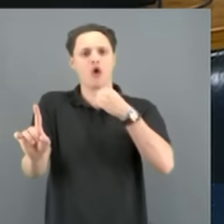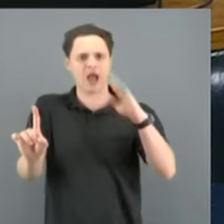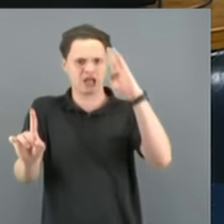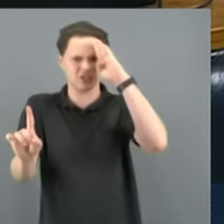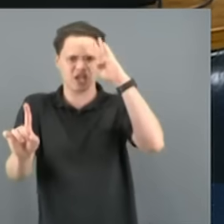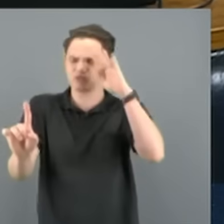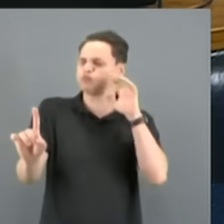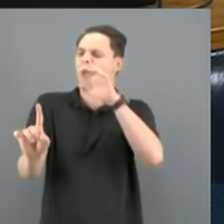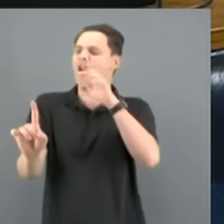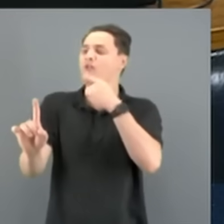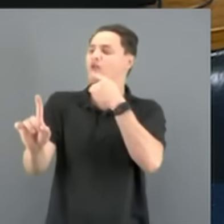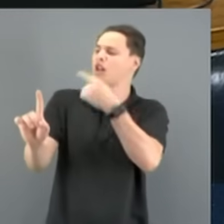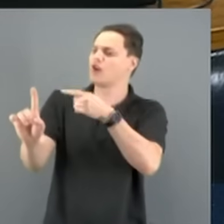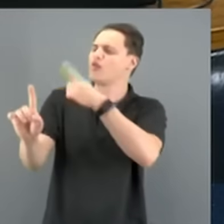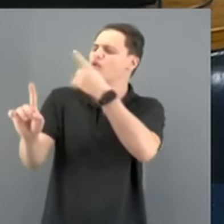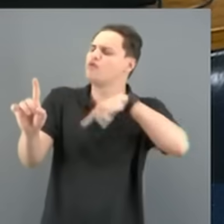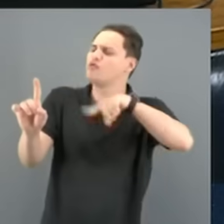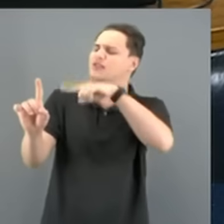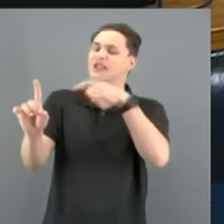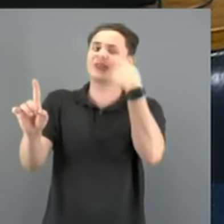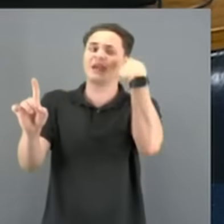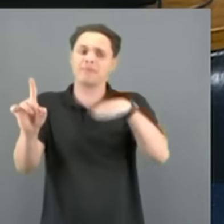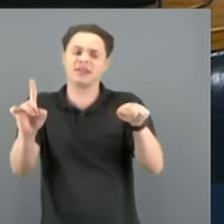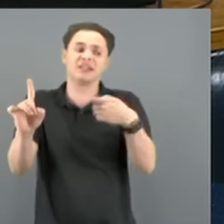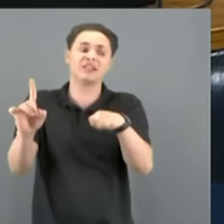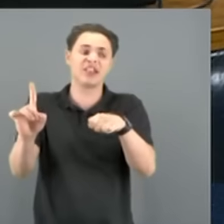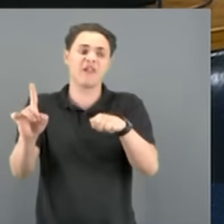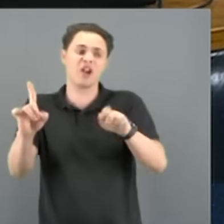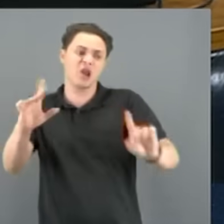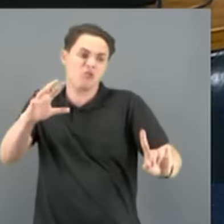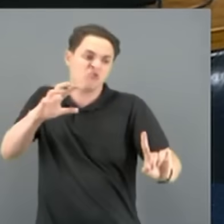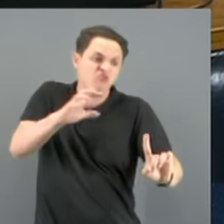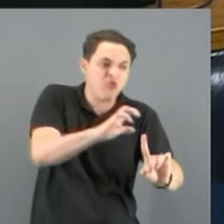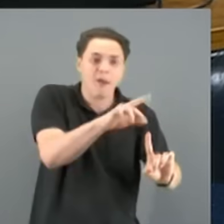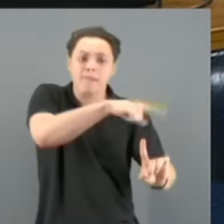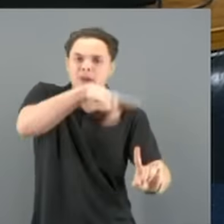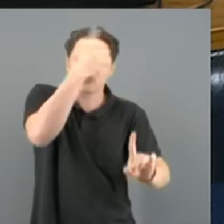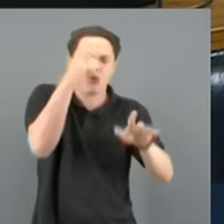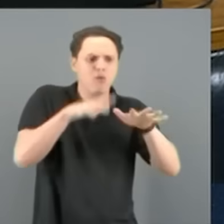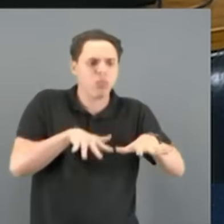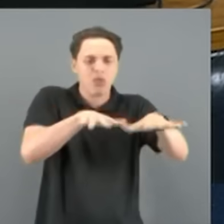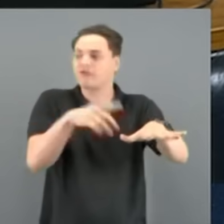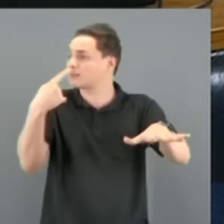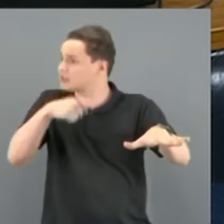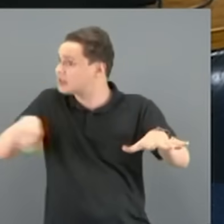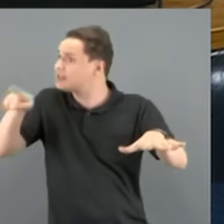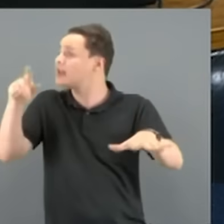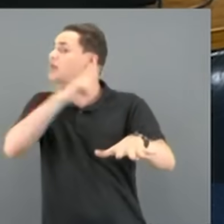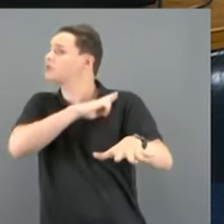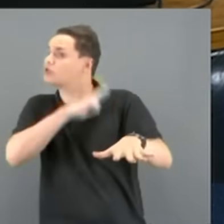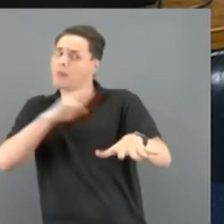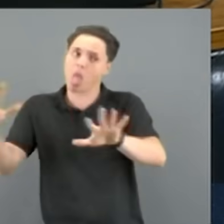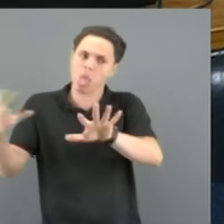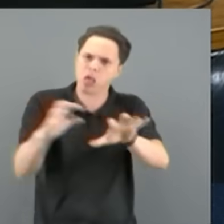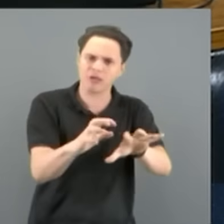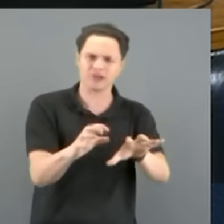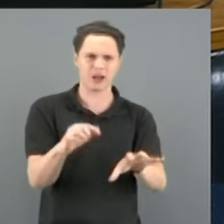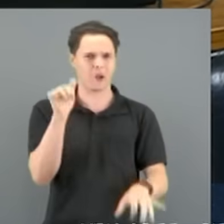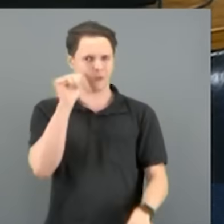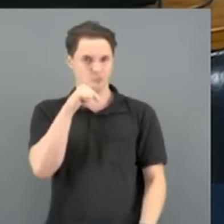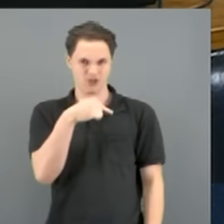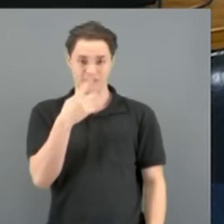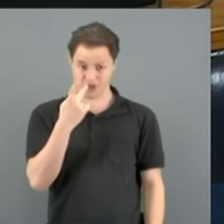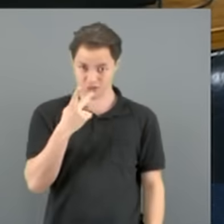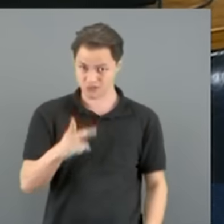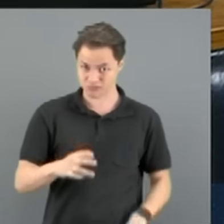afirmando que deveriam reprimir a livre manifestação das pessoas agora é o